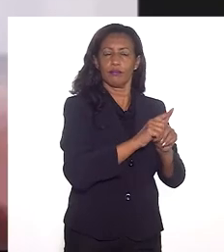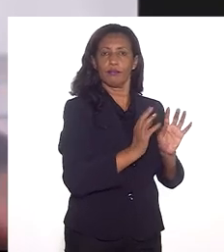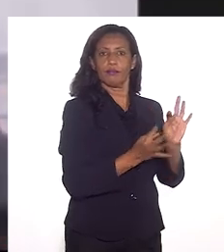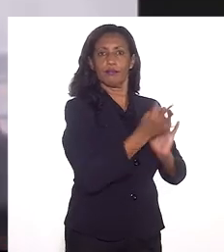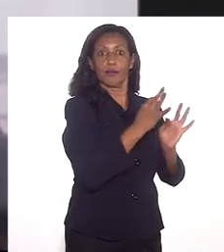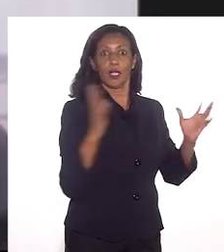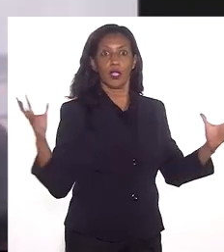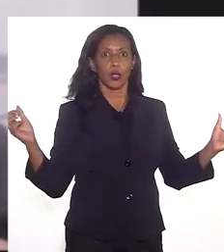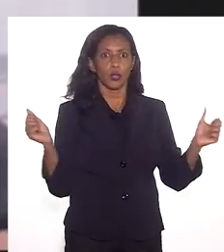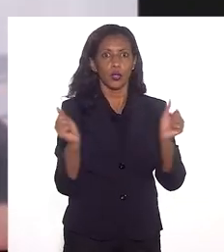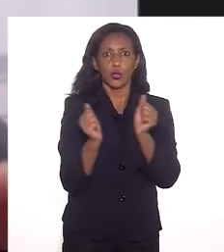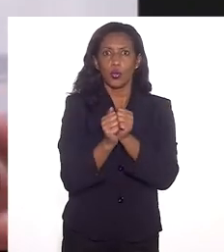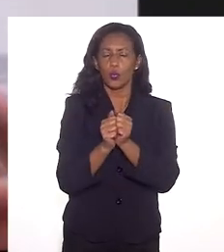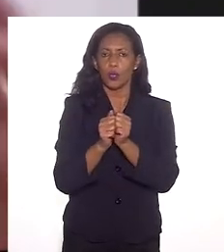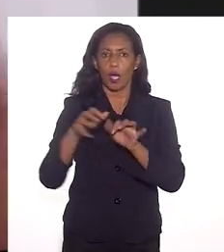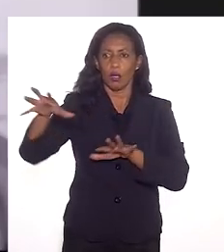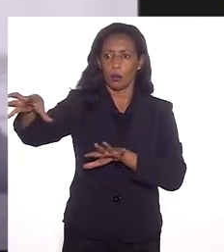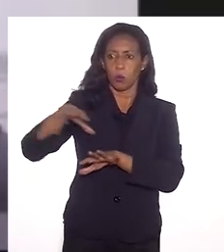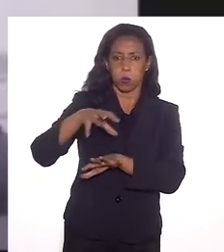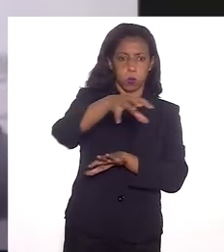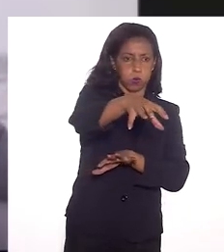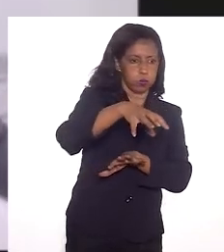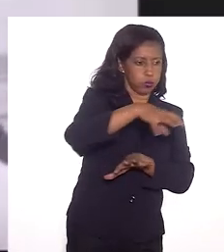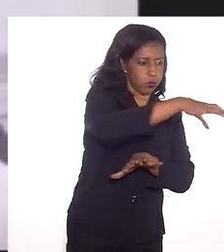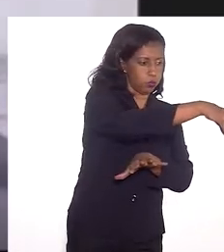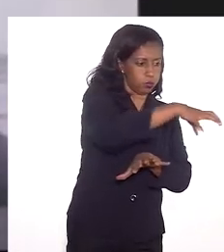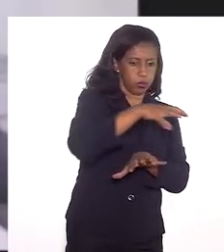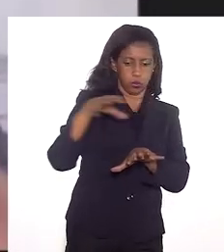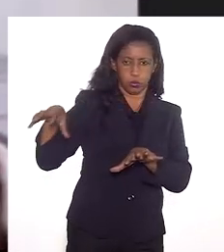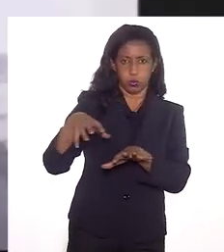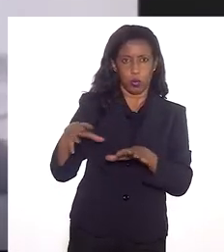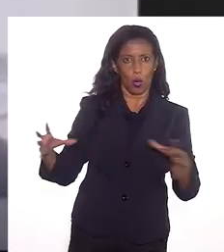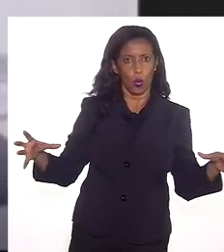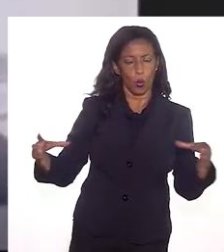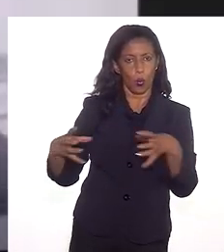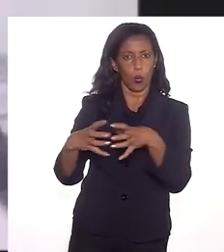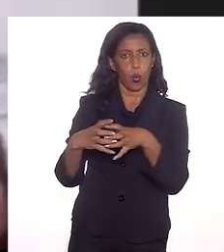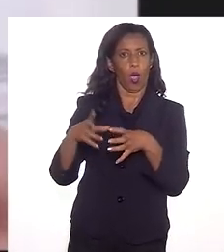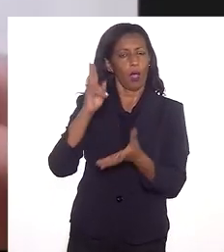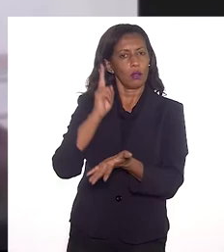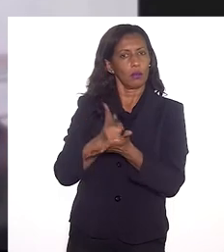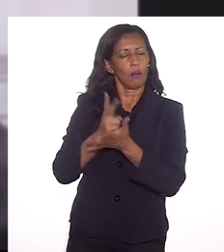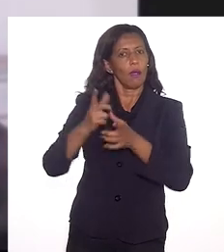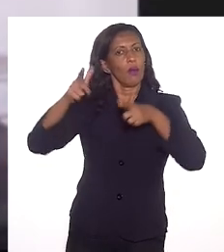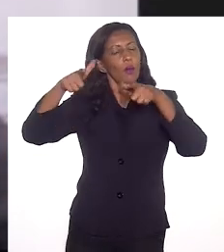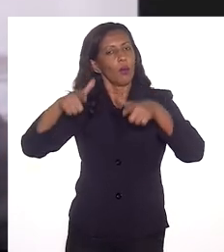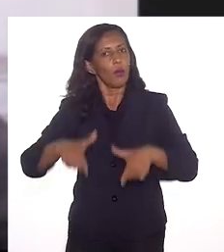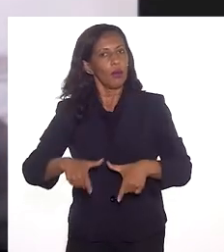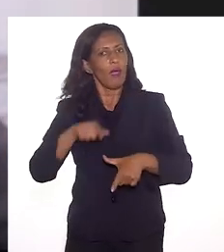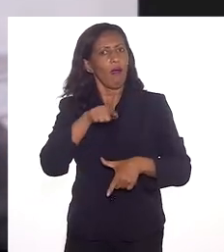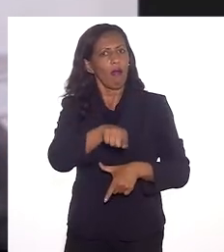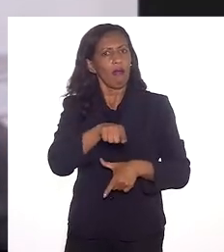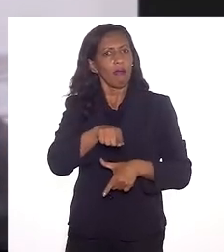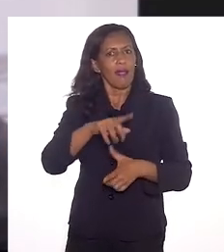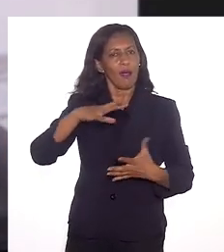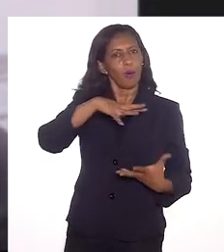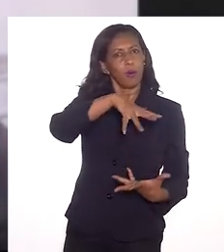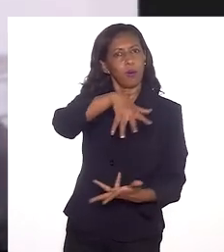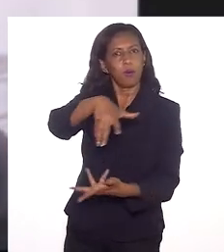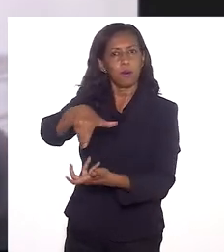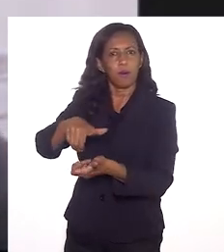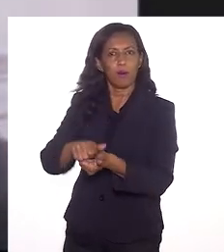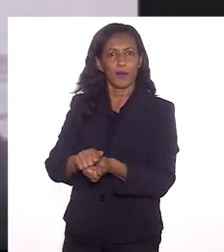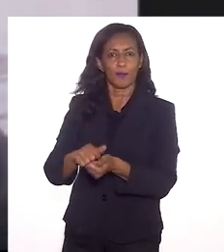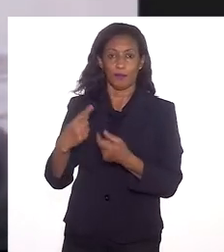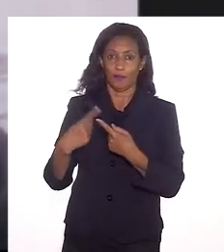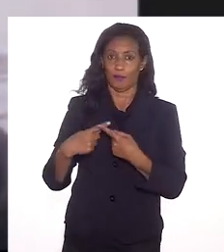então ele ele junta todos todos esses players todos esses tem Worlds no mesmo lugar e ele é um evento